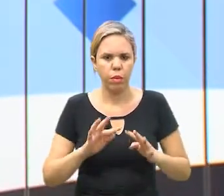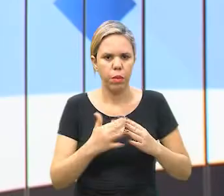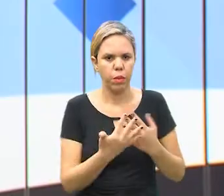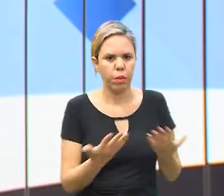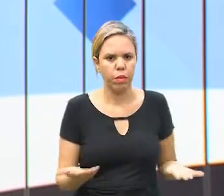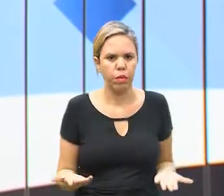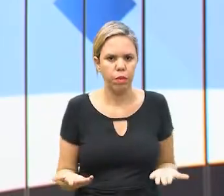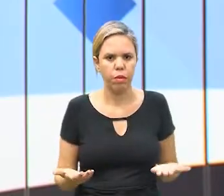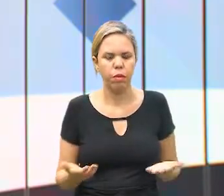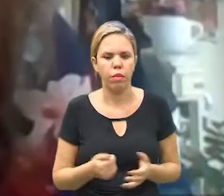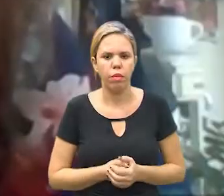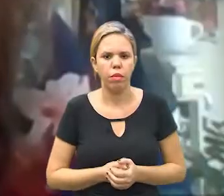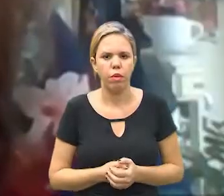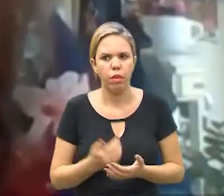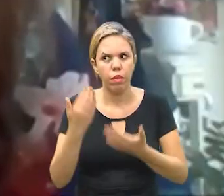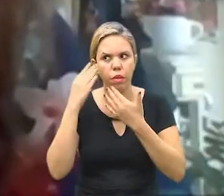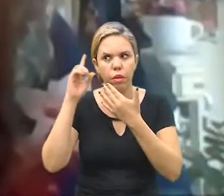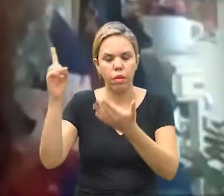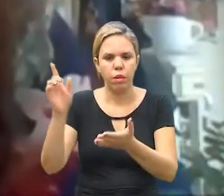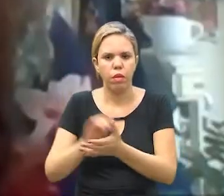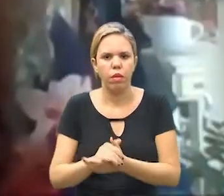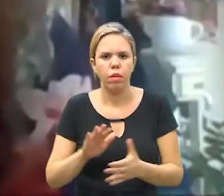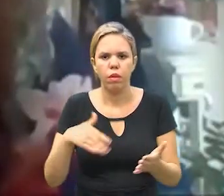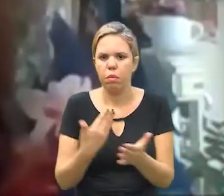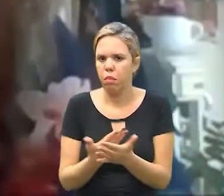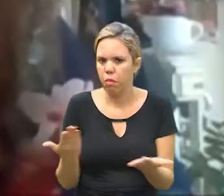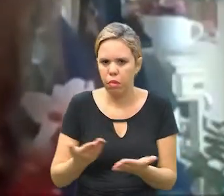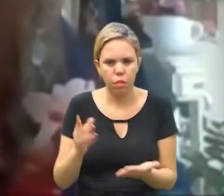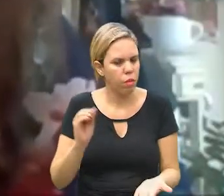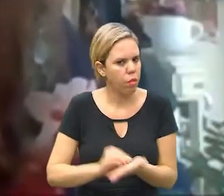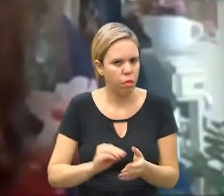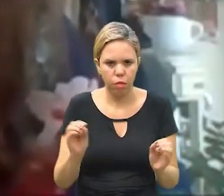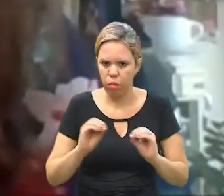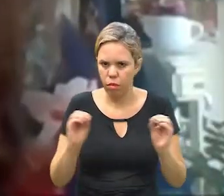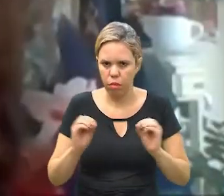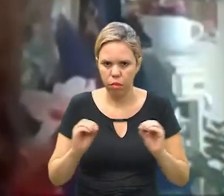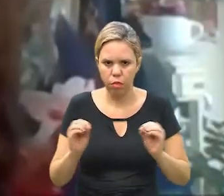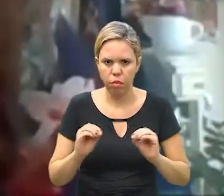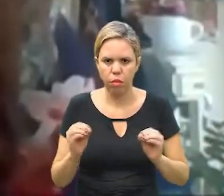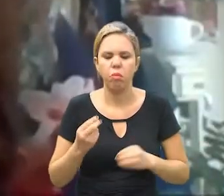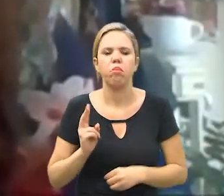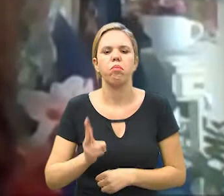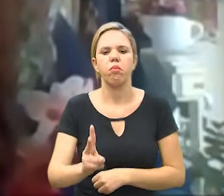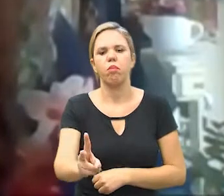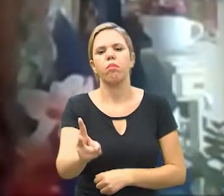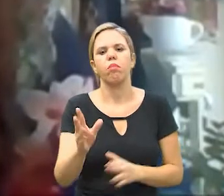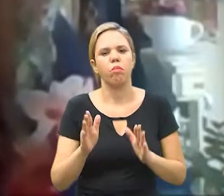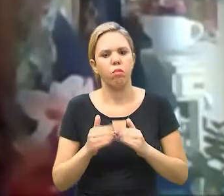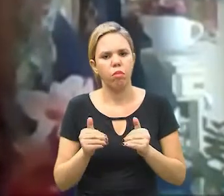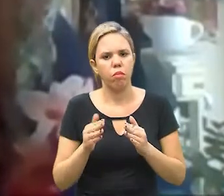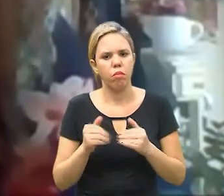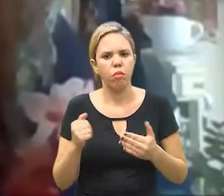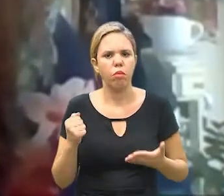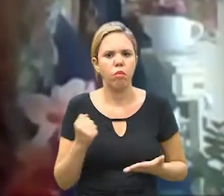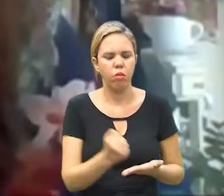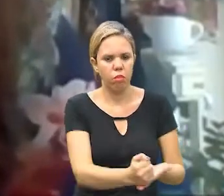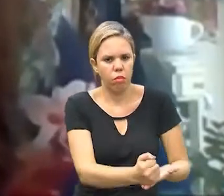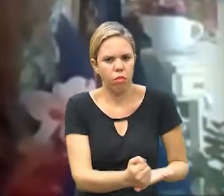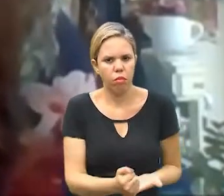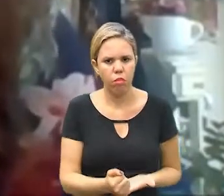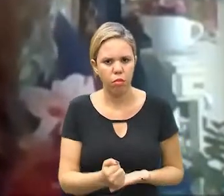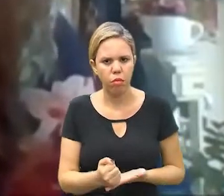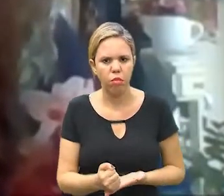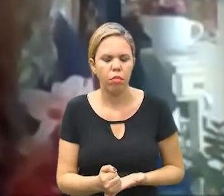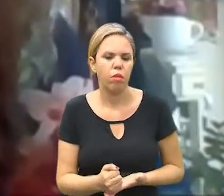quarentena, com essa graças a pandemia. Deus, até agora não faltou. E Ótimo. nós continuamos pedindo ajuda, contando com